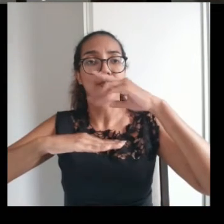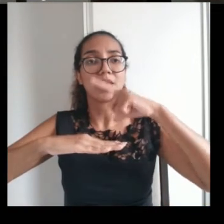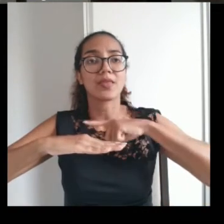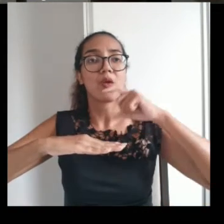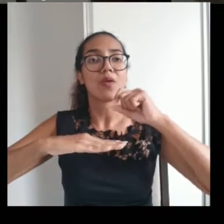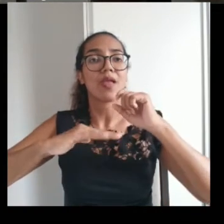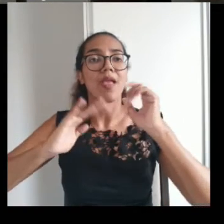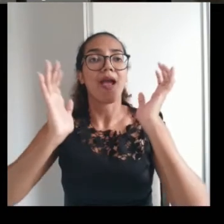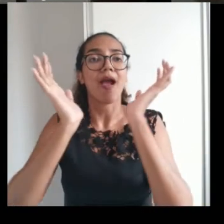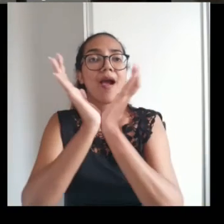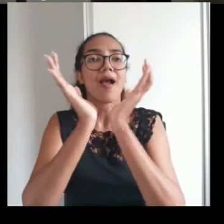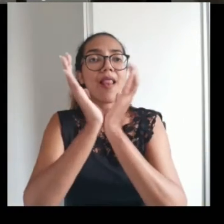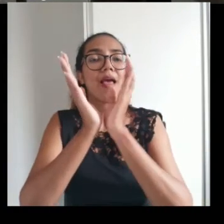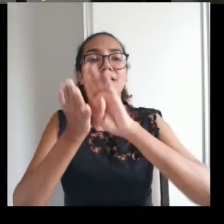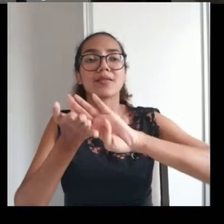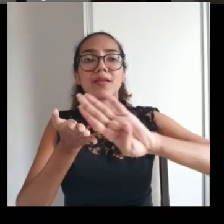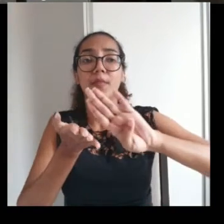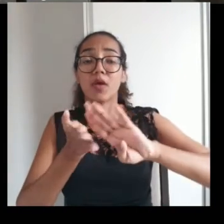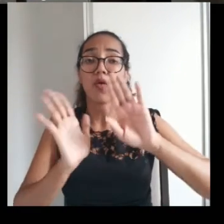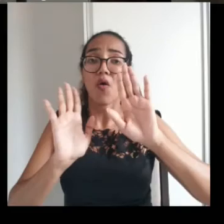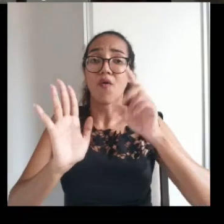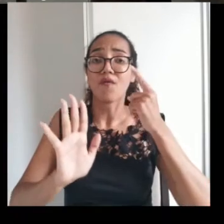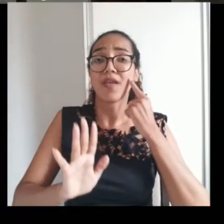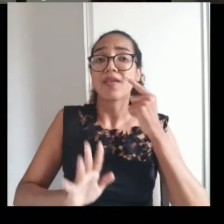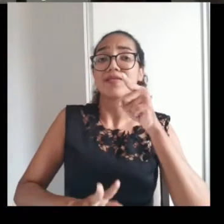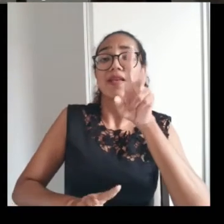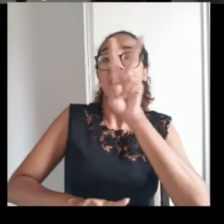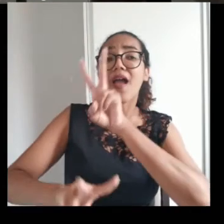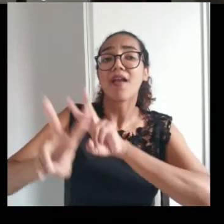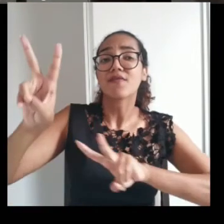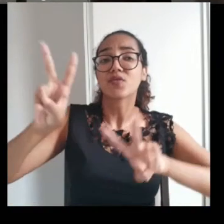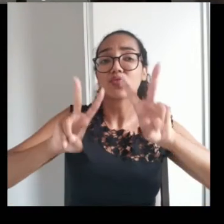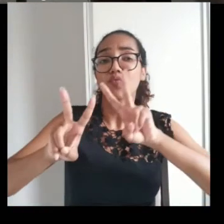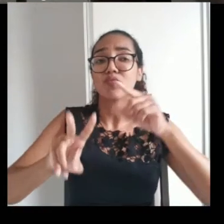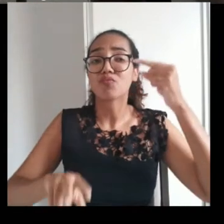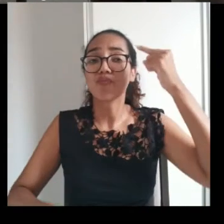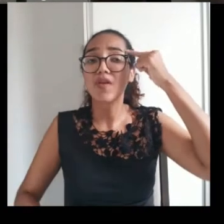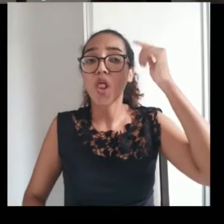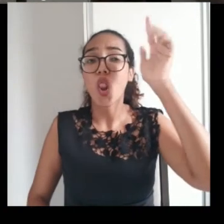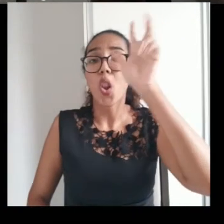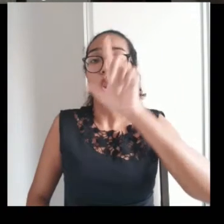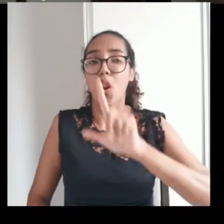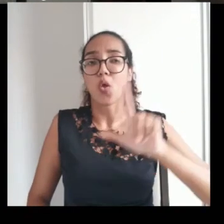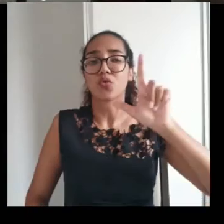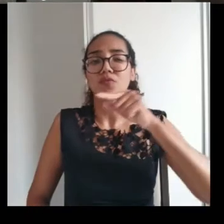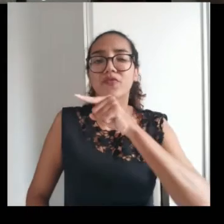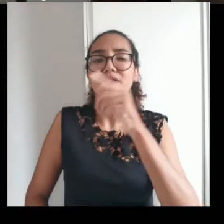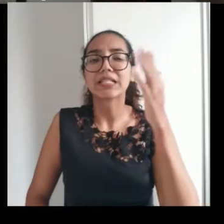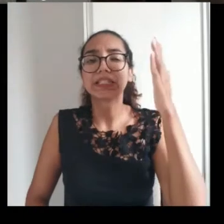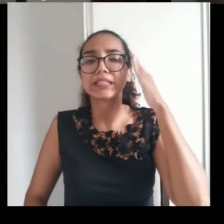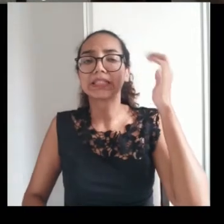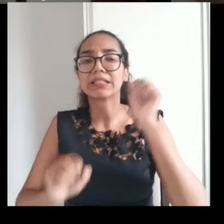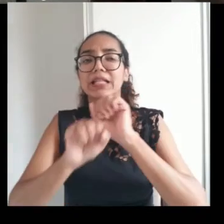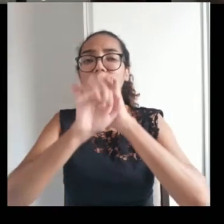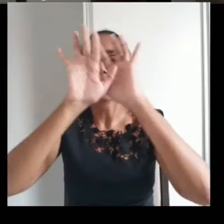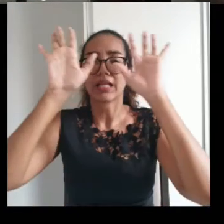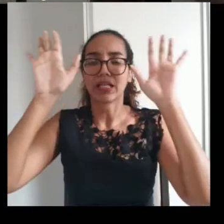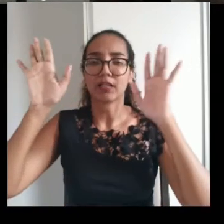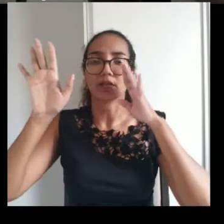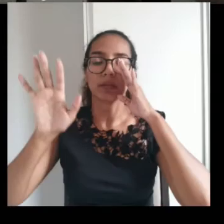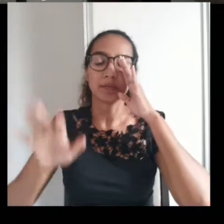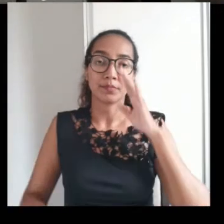tudo, pessoal, é só uma visão lógica, tá certo? Classe banco, que utiliza, tem como atributo,